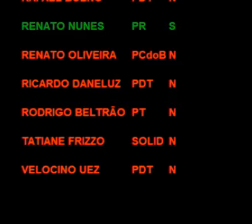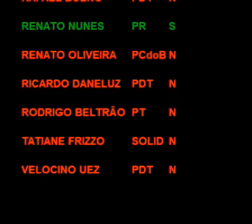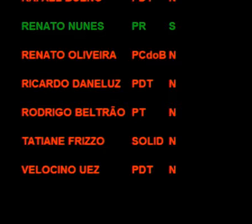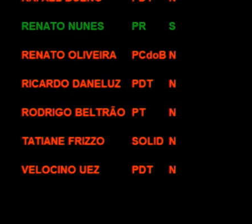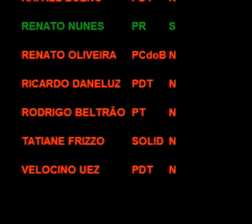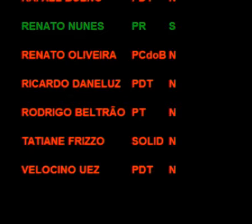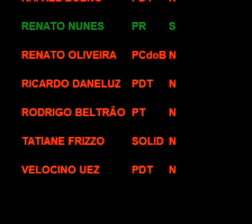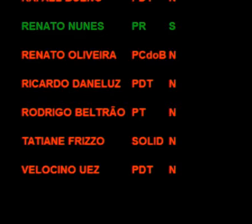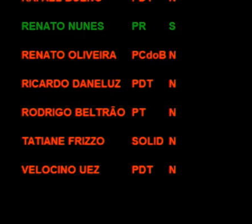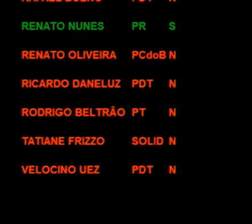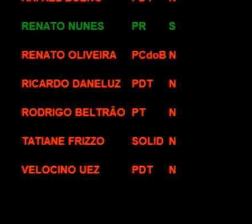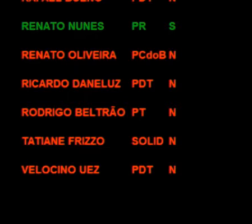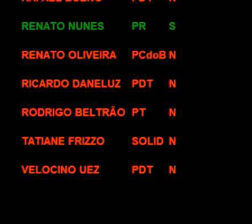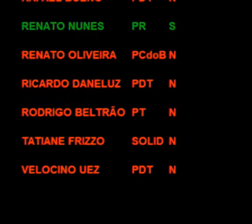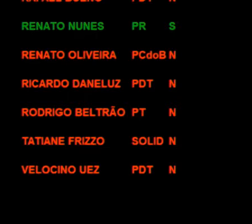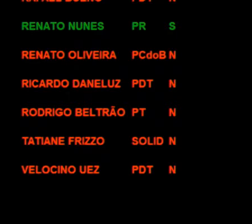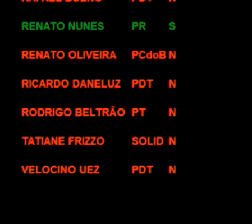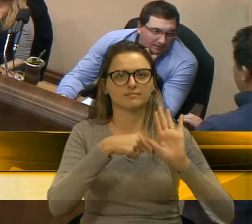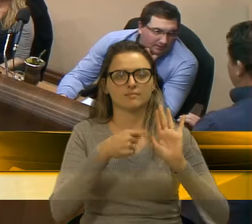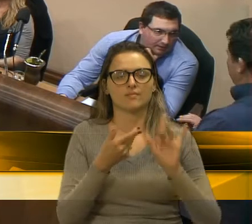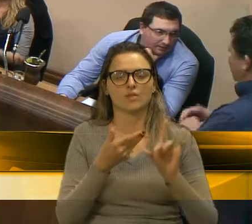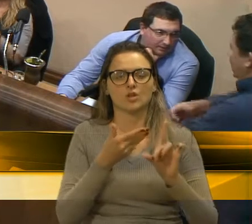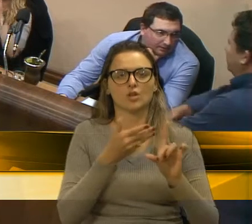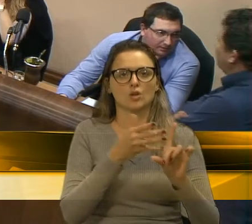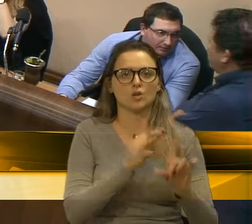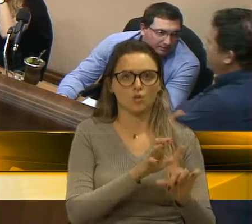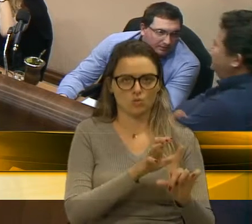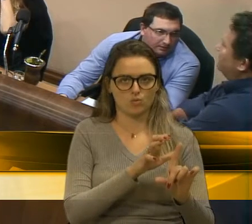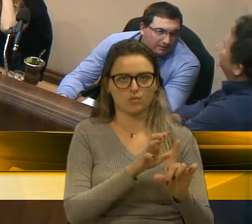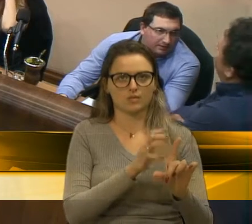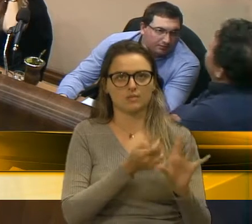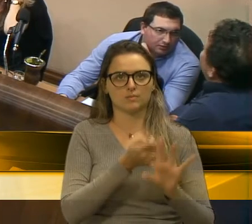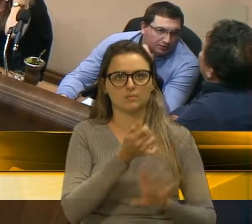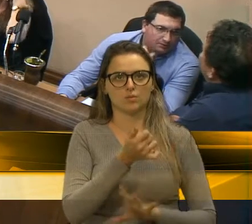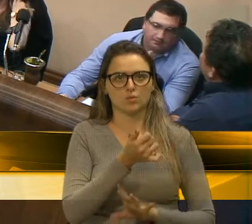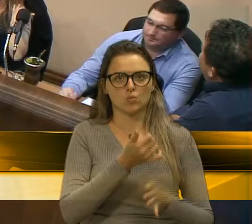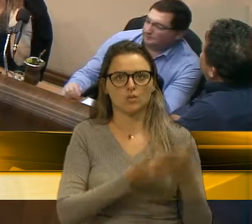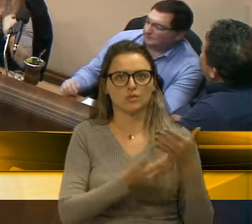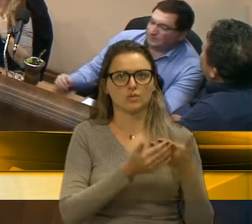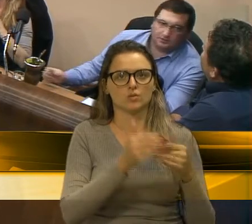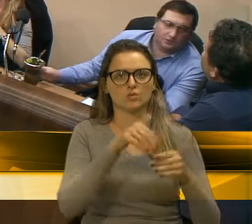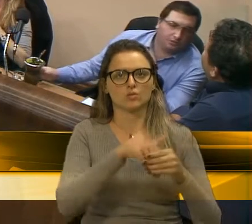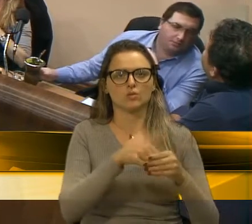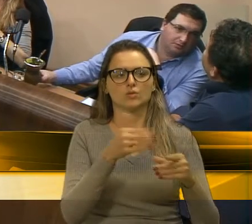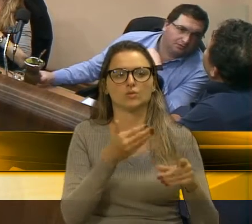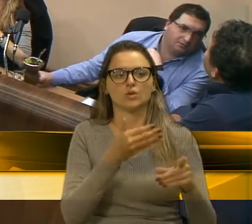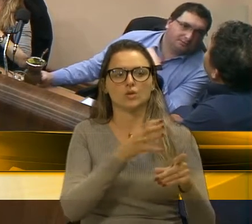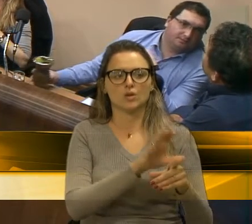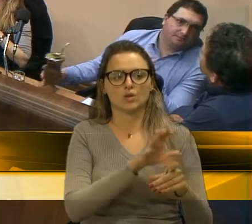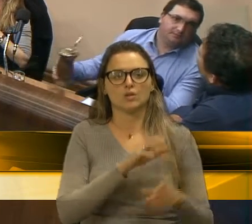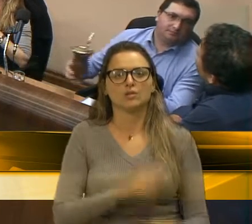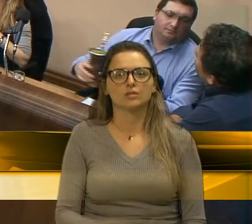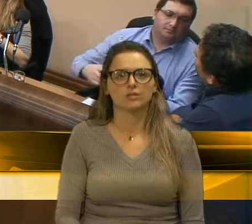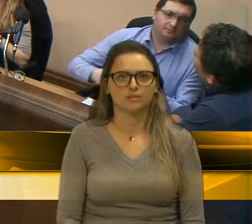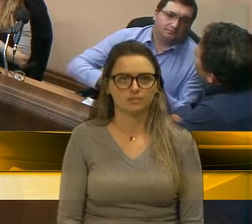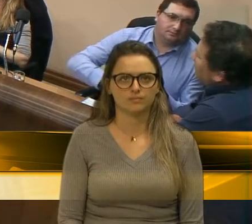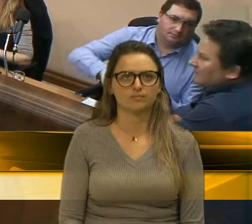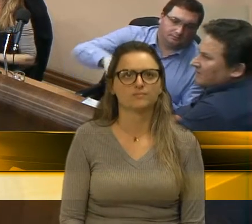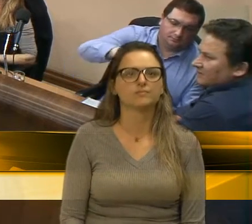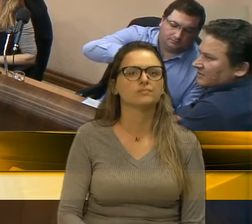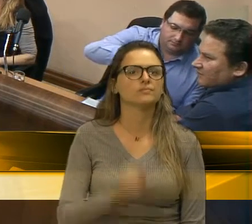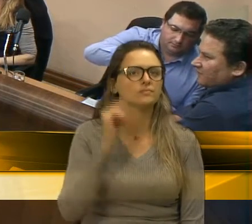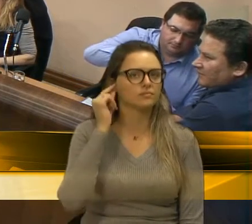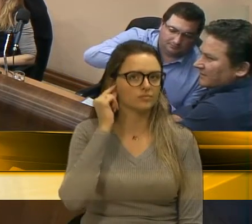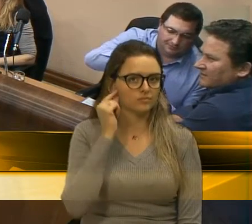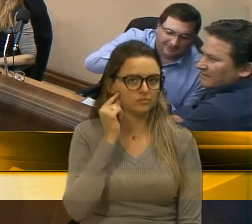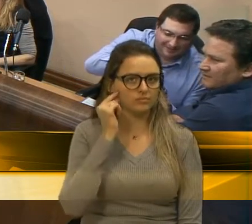o veto total foi rejeitado por maioria, votando contrariamente os vereadores Alberto